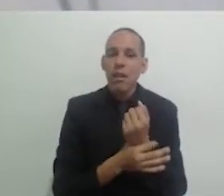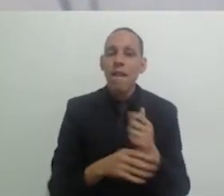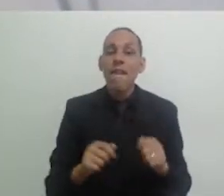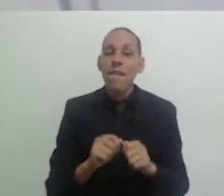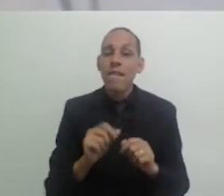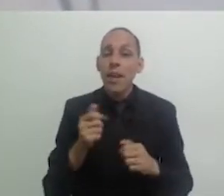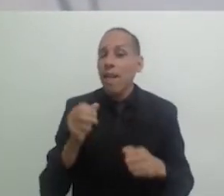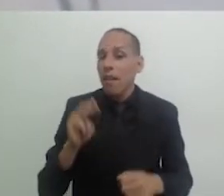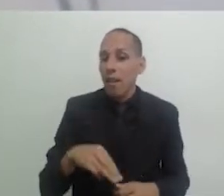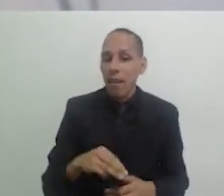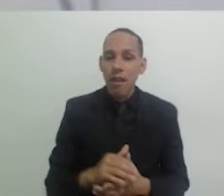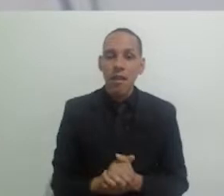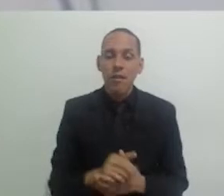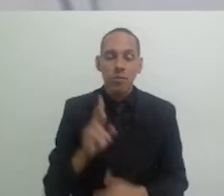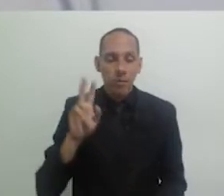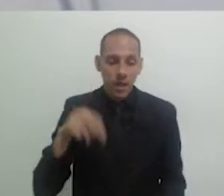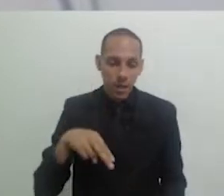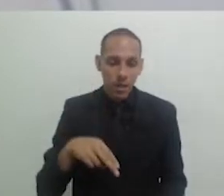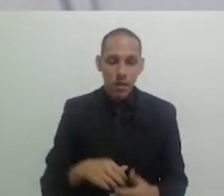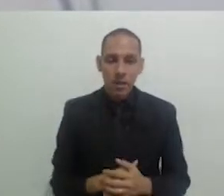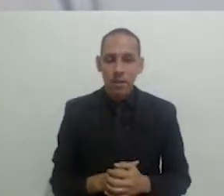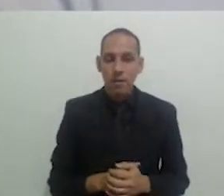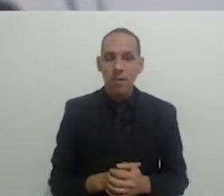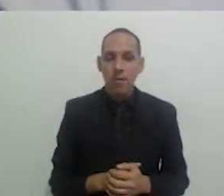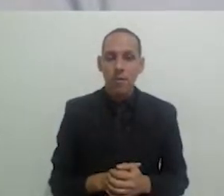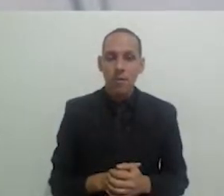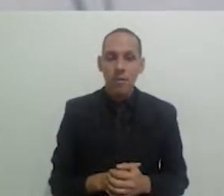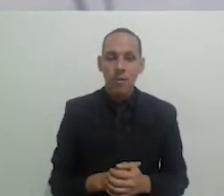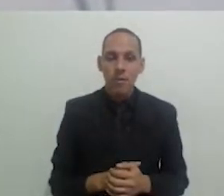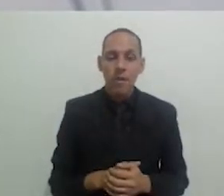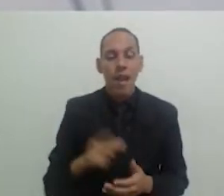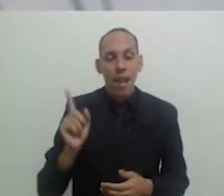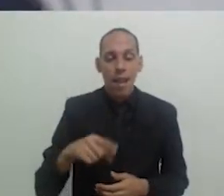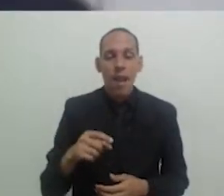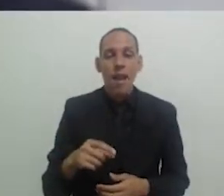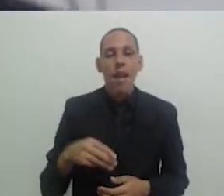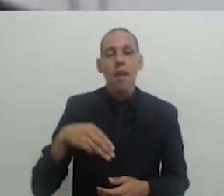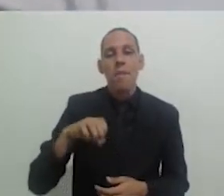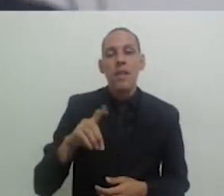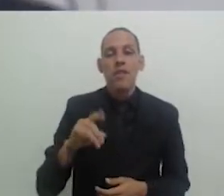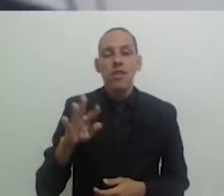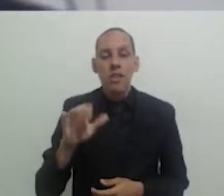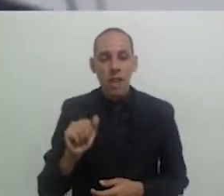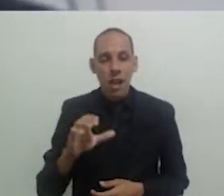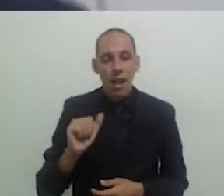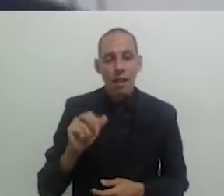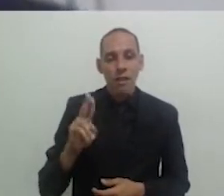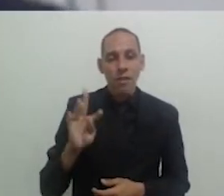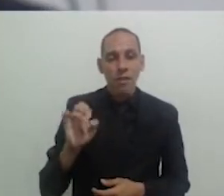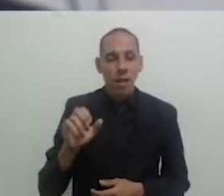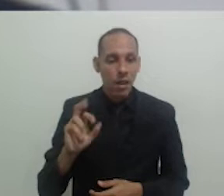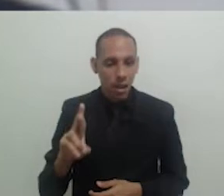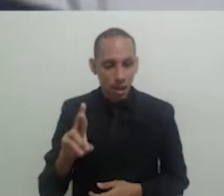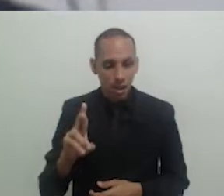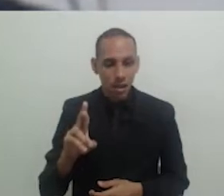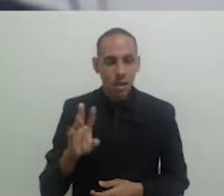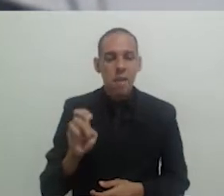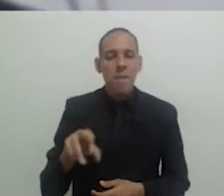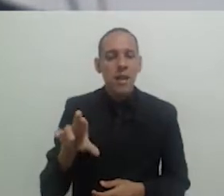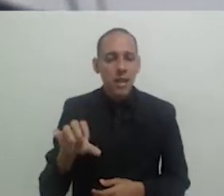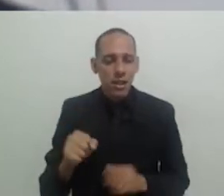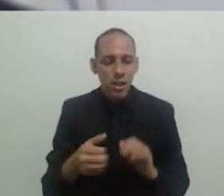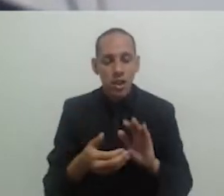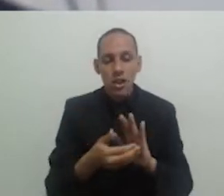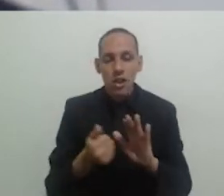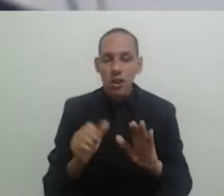Rio Grande do Norte. Por meio de medida cautelar, determinou o bloqueio de bens da pessoa jurídica Aqua Pura